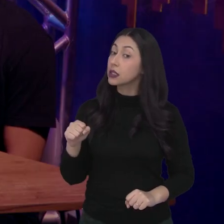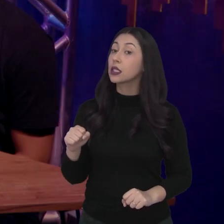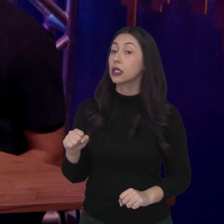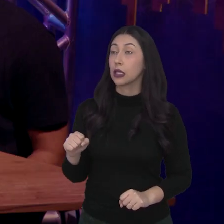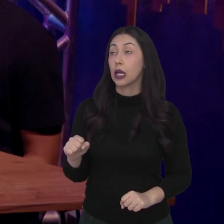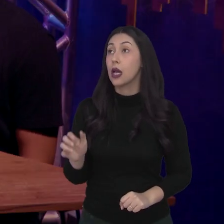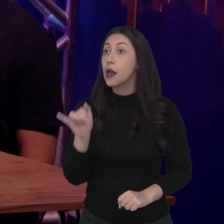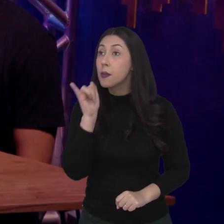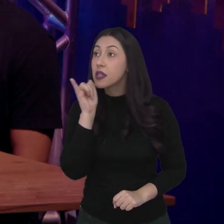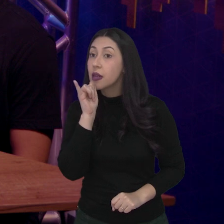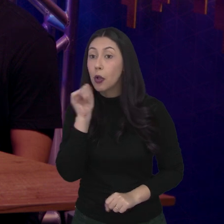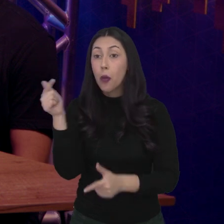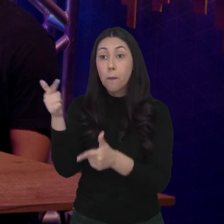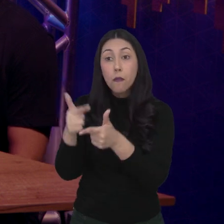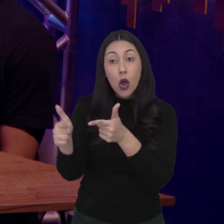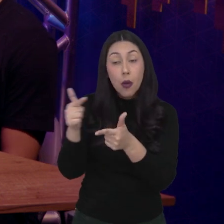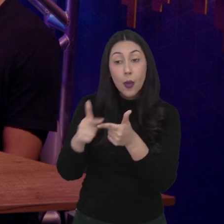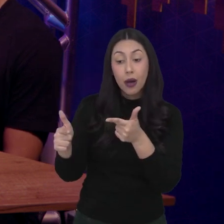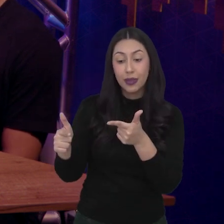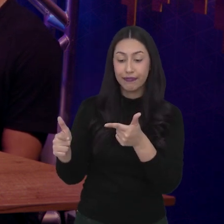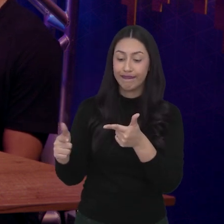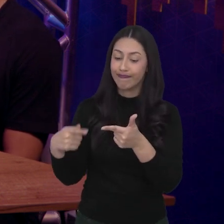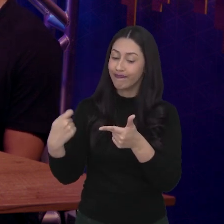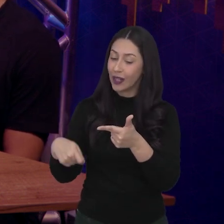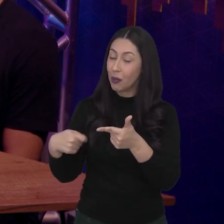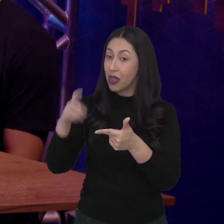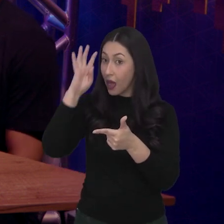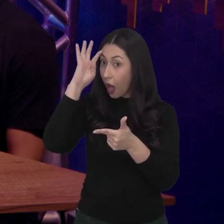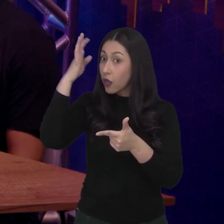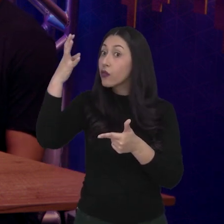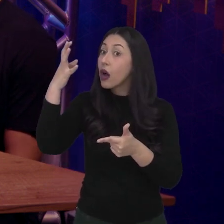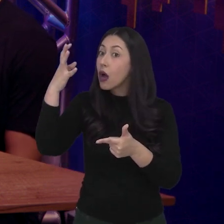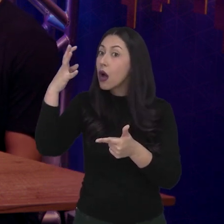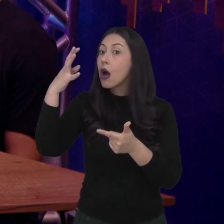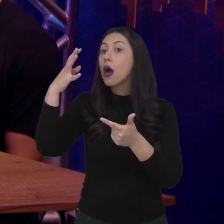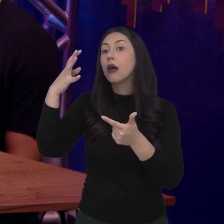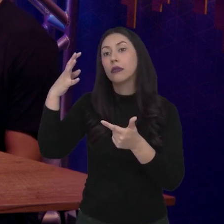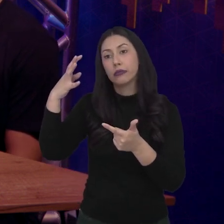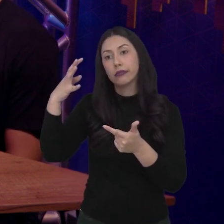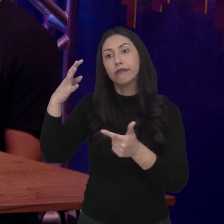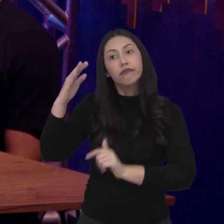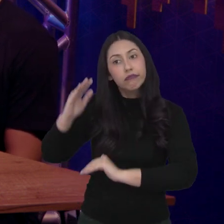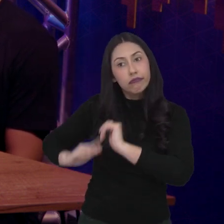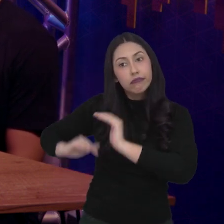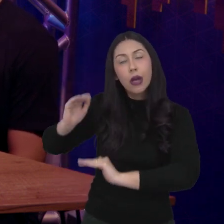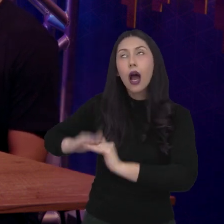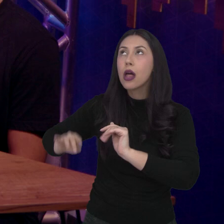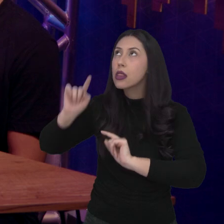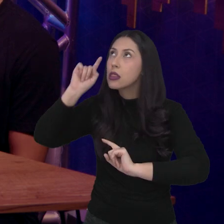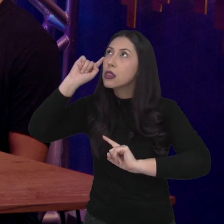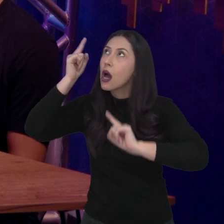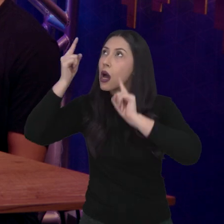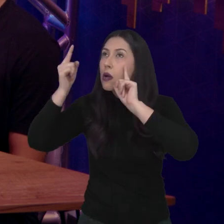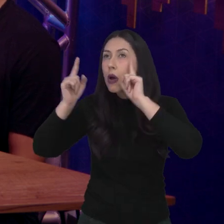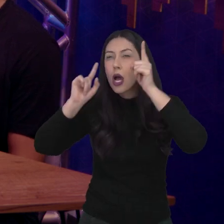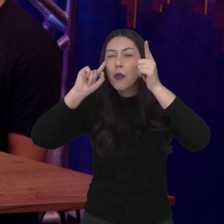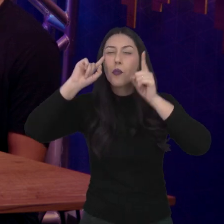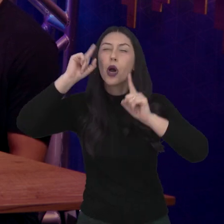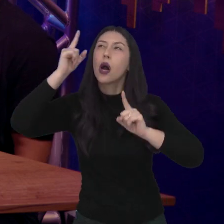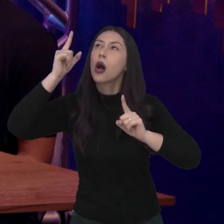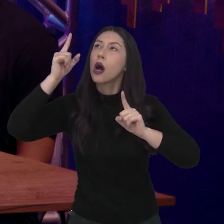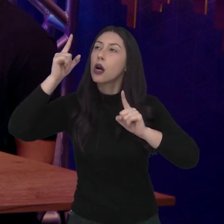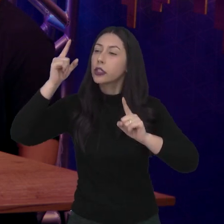assim, quando você precisa resolver um problema, você realmente está exercitando a sua criatividade, né? A sua capacidade